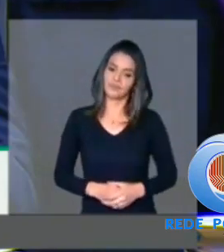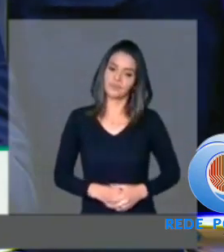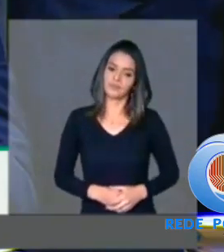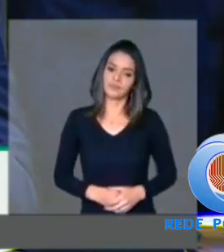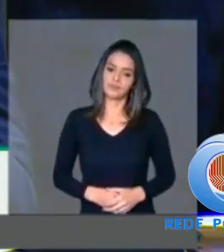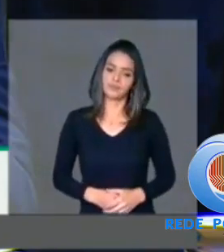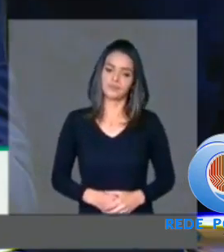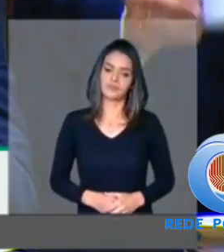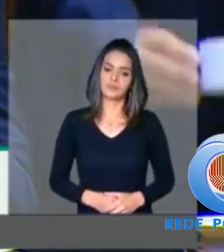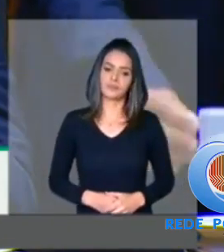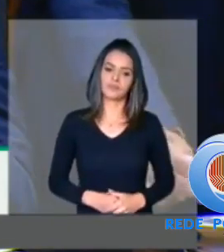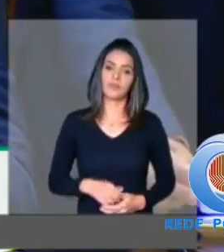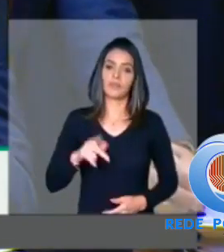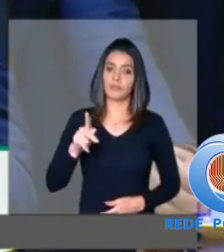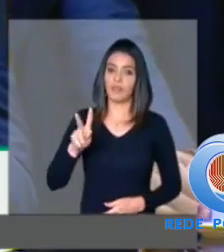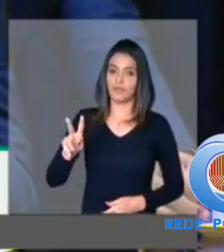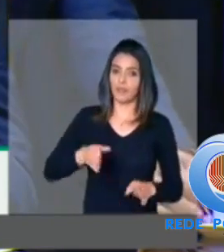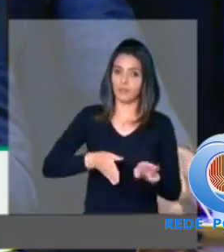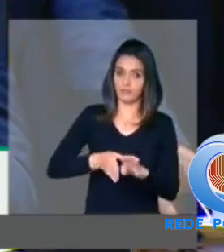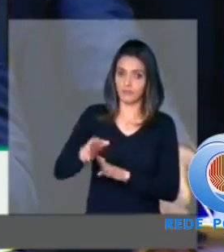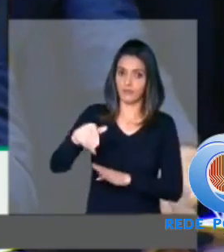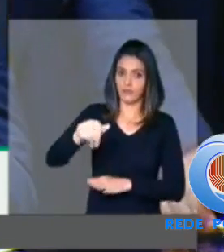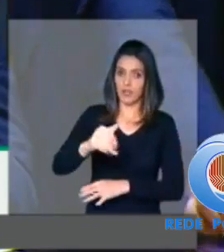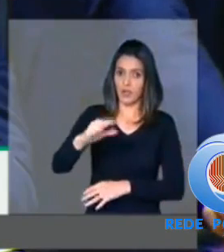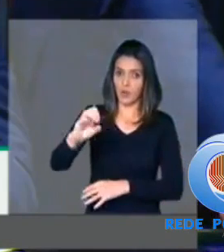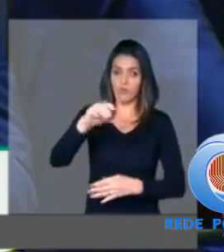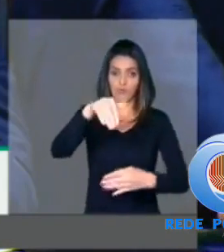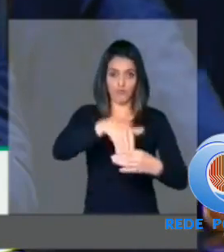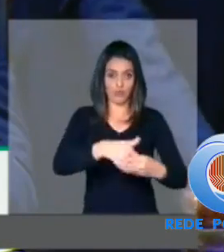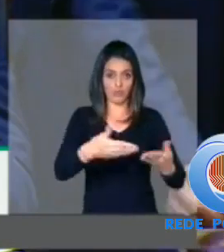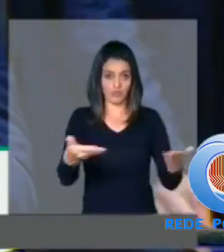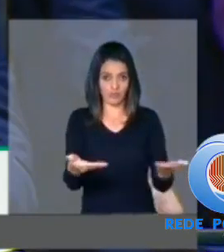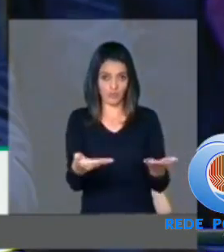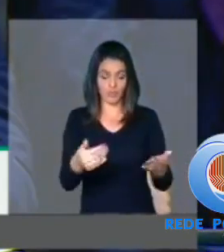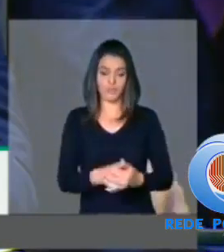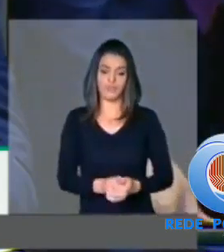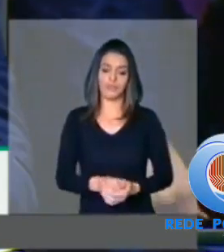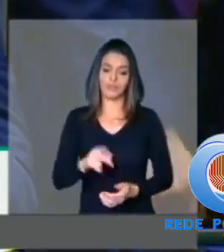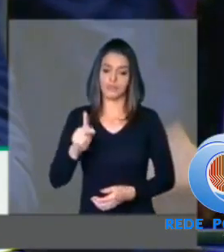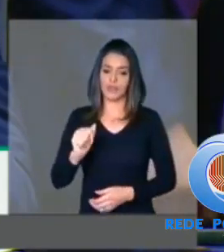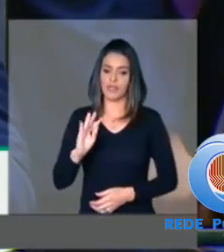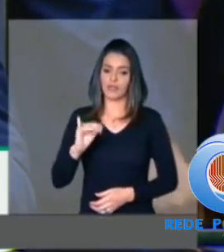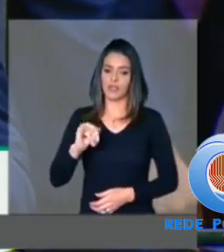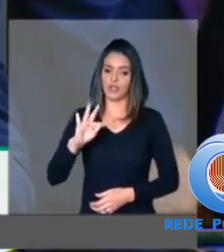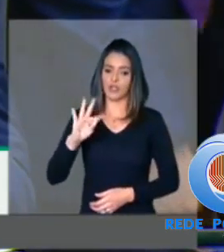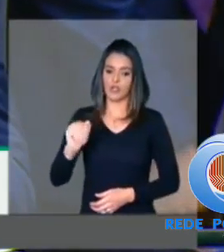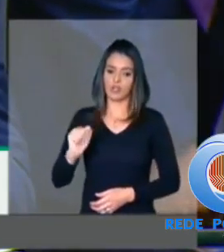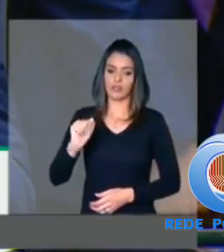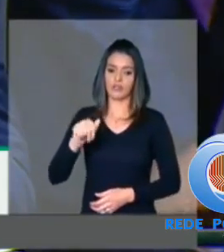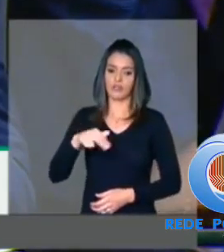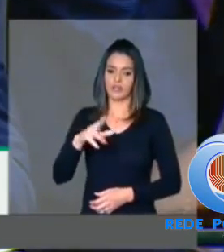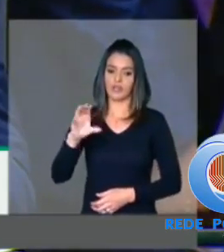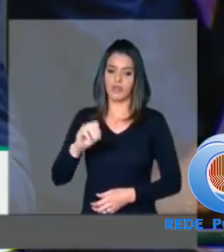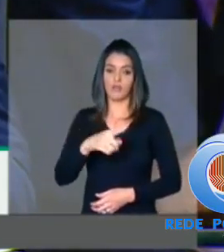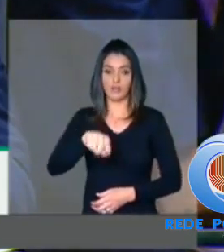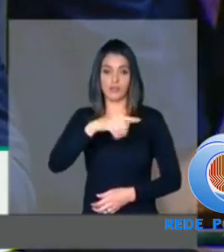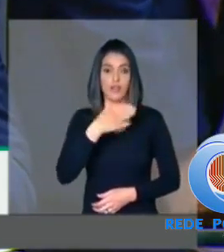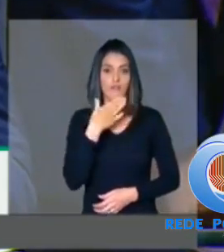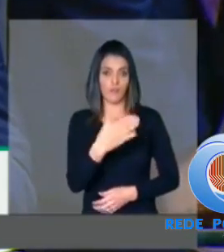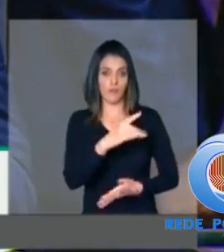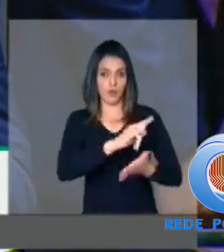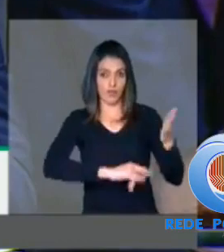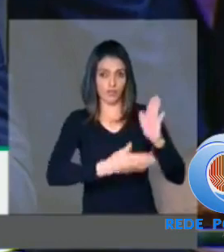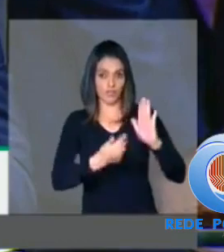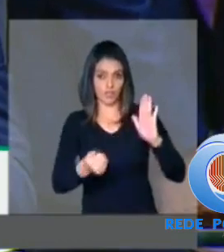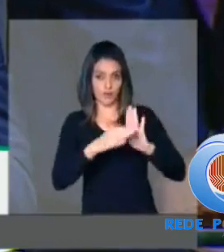orienta. PV orienta não. Não, em votação. Aquele patriota orienta não, senhor presidente. Aquele foi a favor do requerimento,